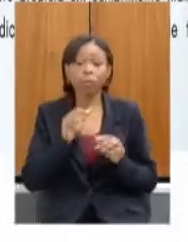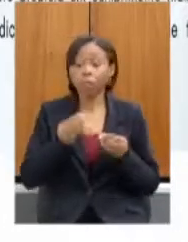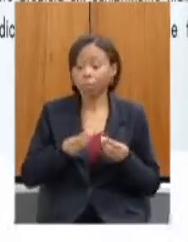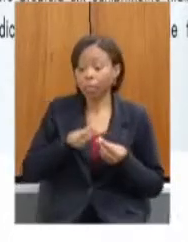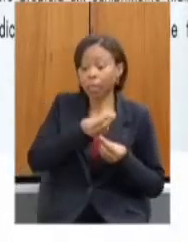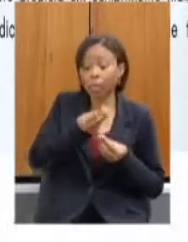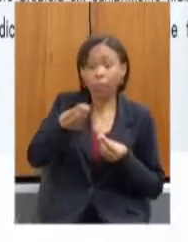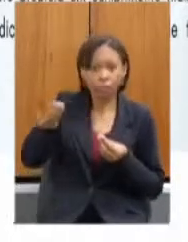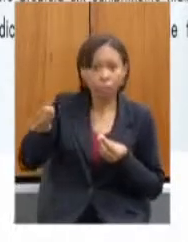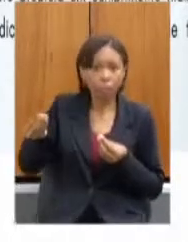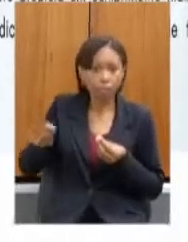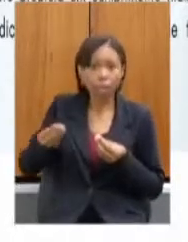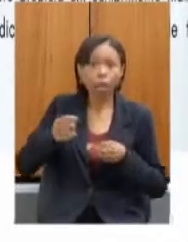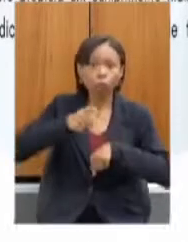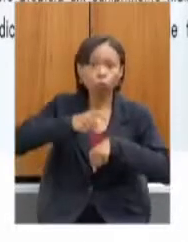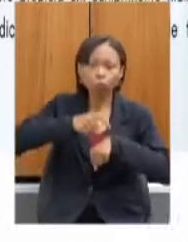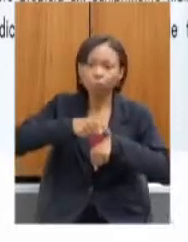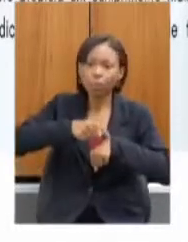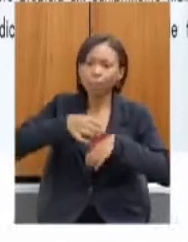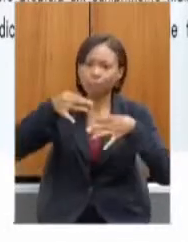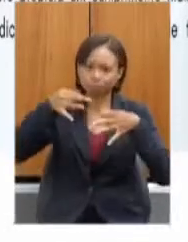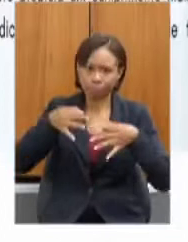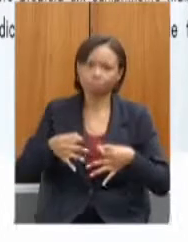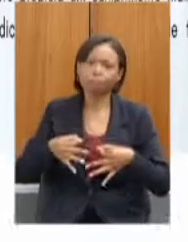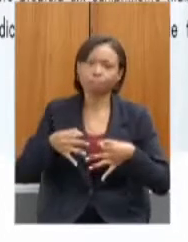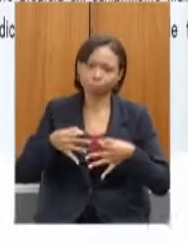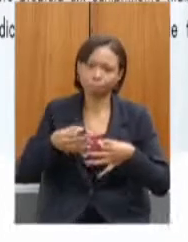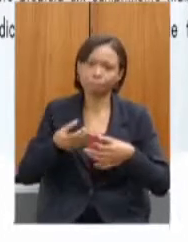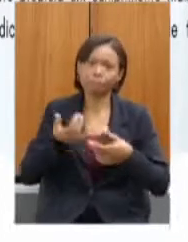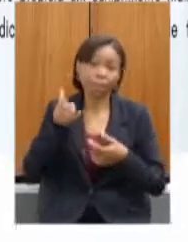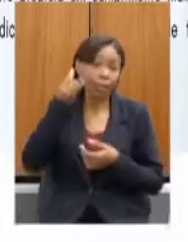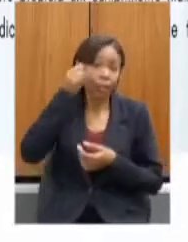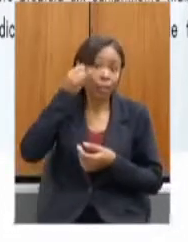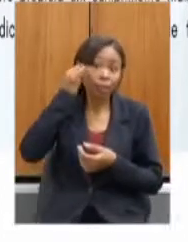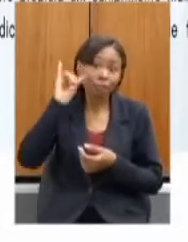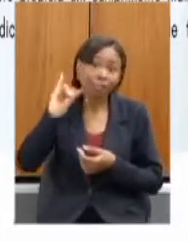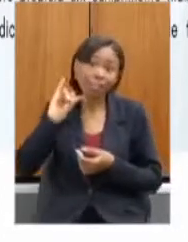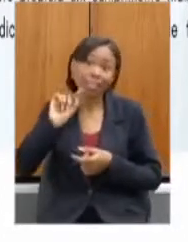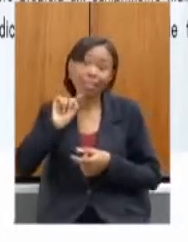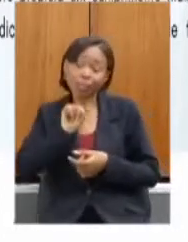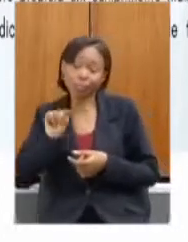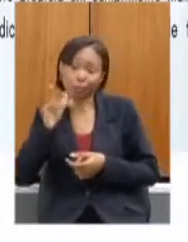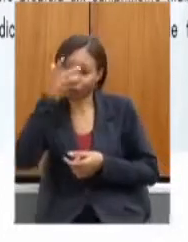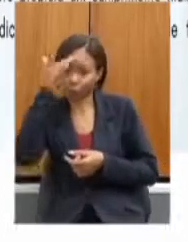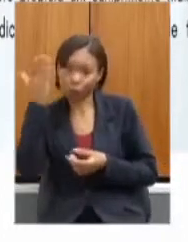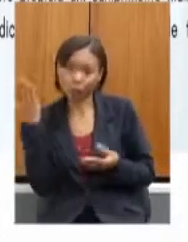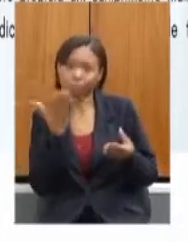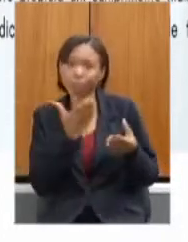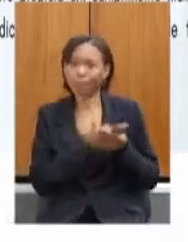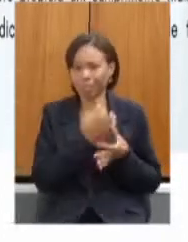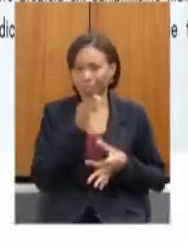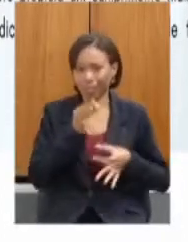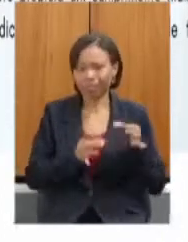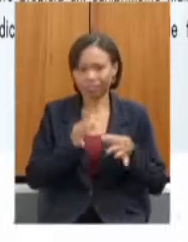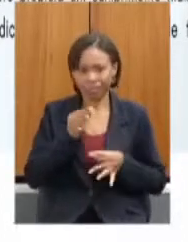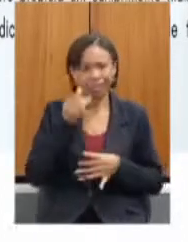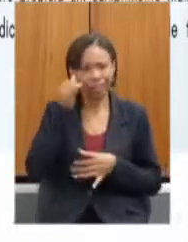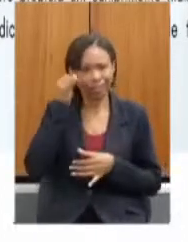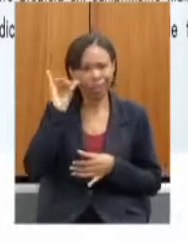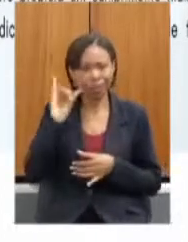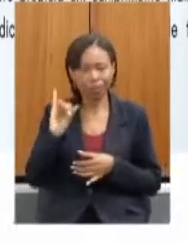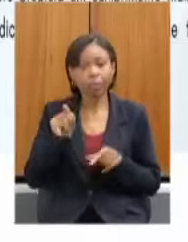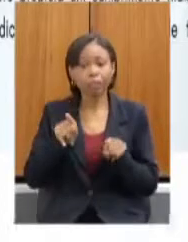pessoas e ser Vita que tenha retorno ao judiciário né então